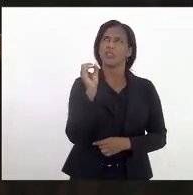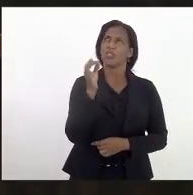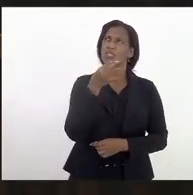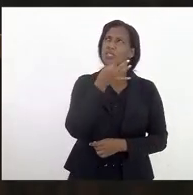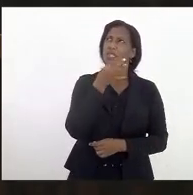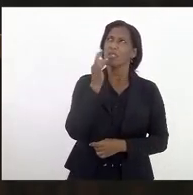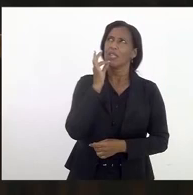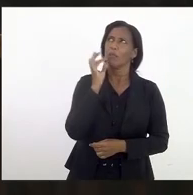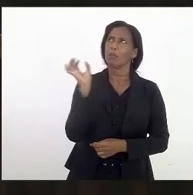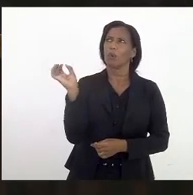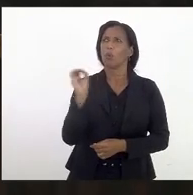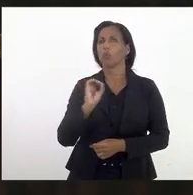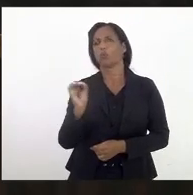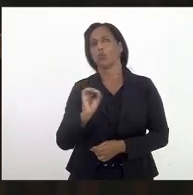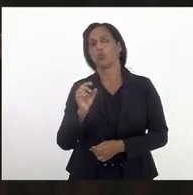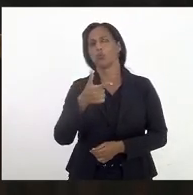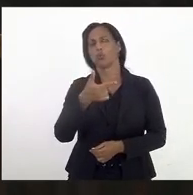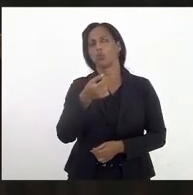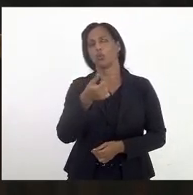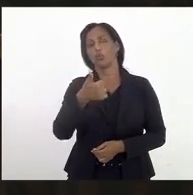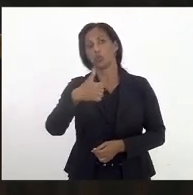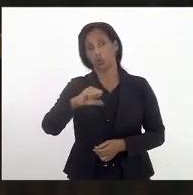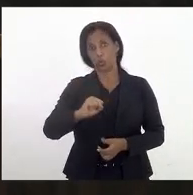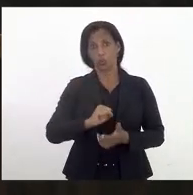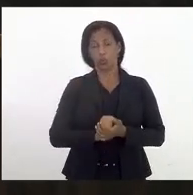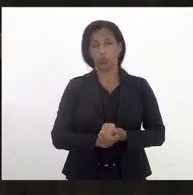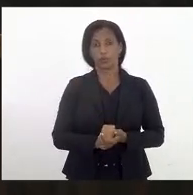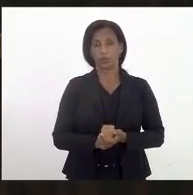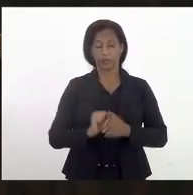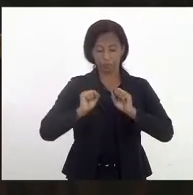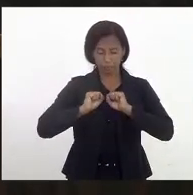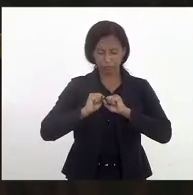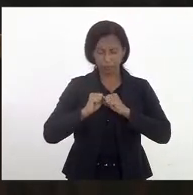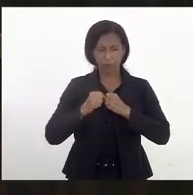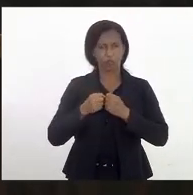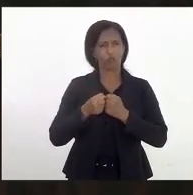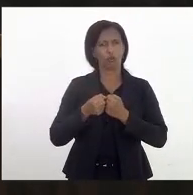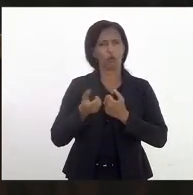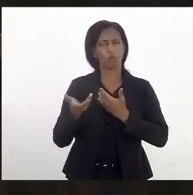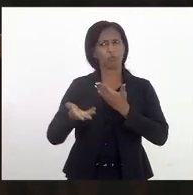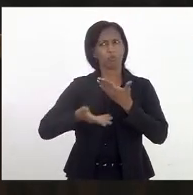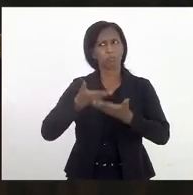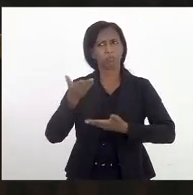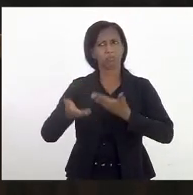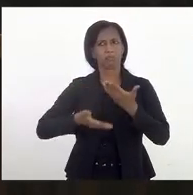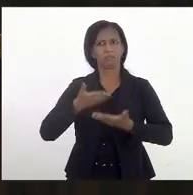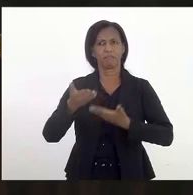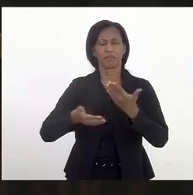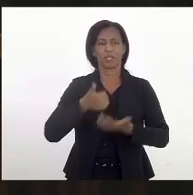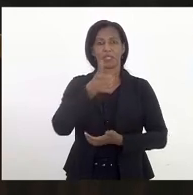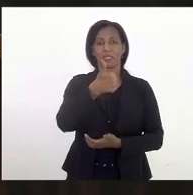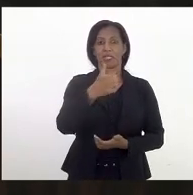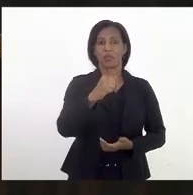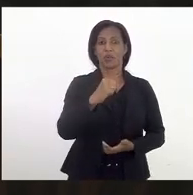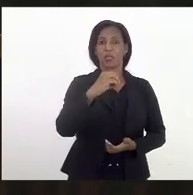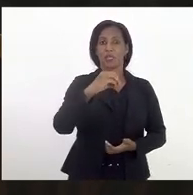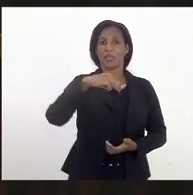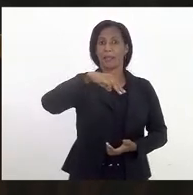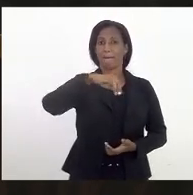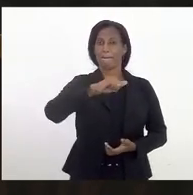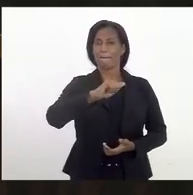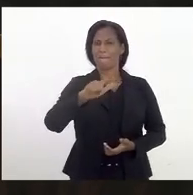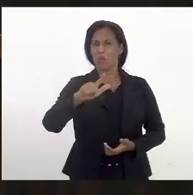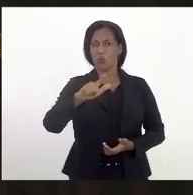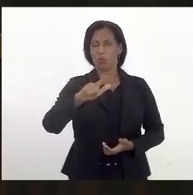de 2018 foi o empenho de passagens que foi publicado em torno 180 mil reais o